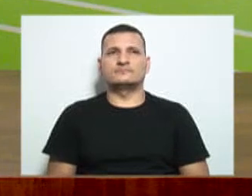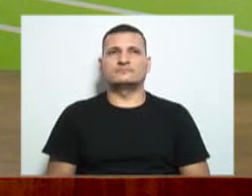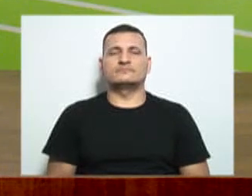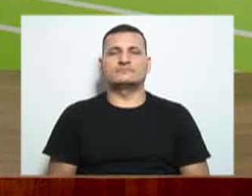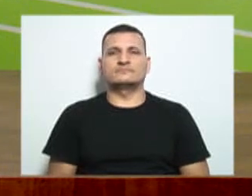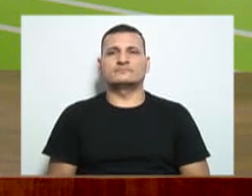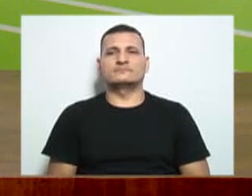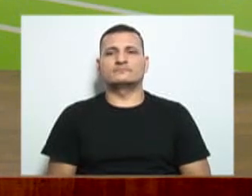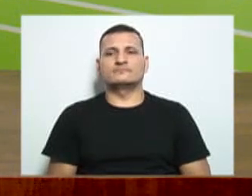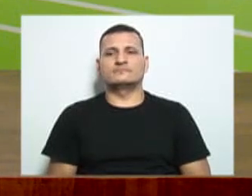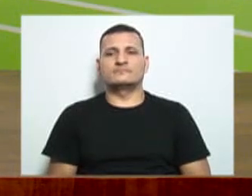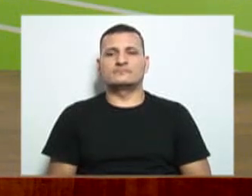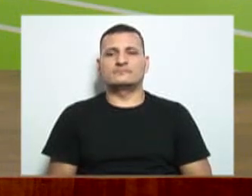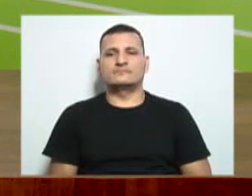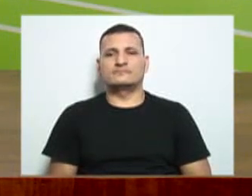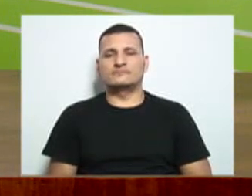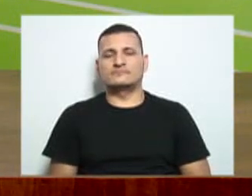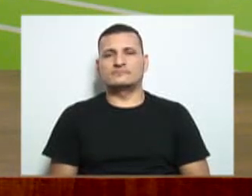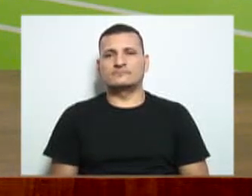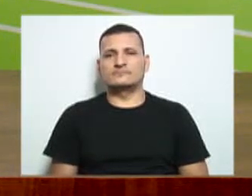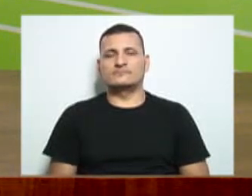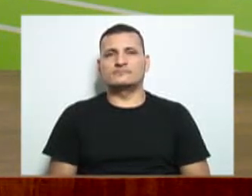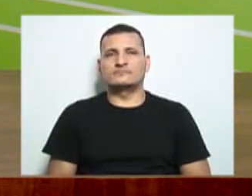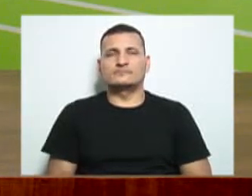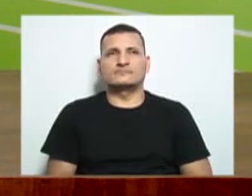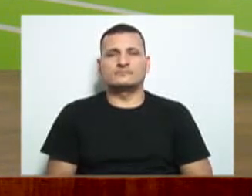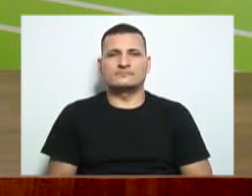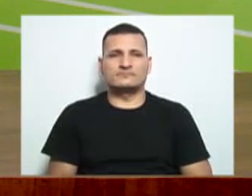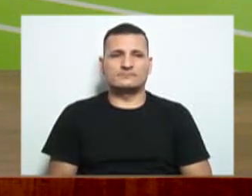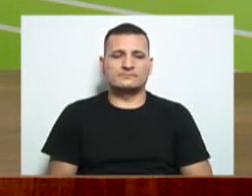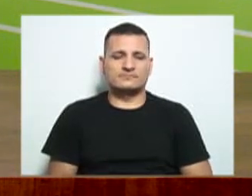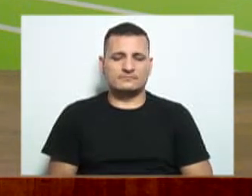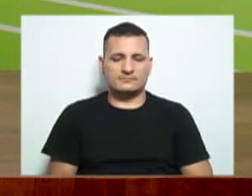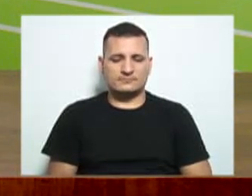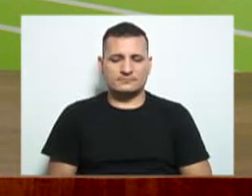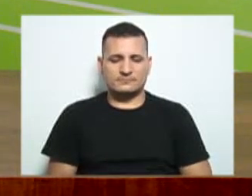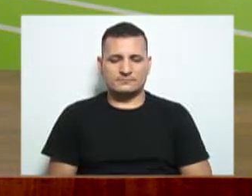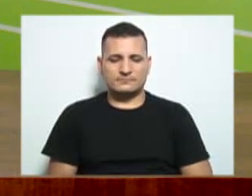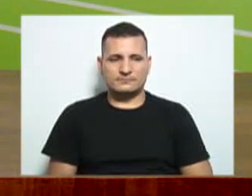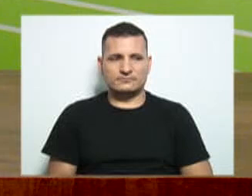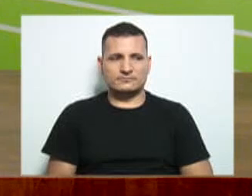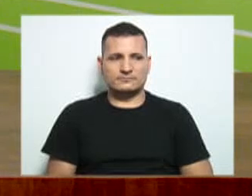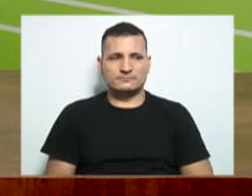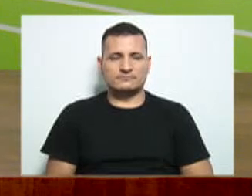Muitas escolas participando. Escola Francisco